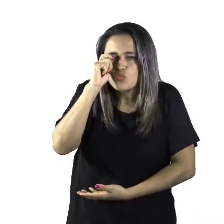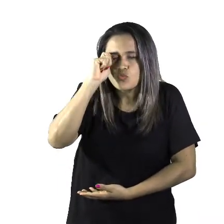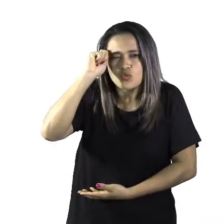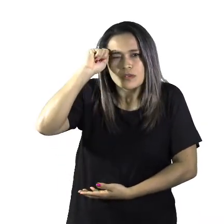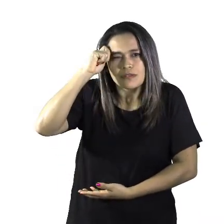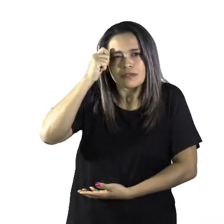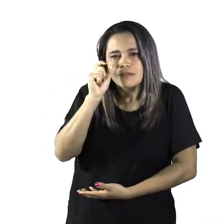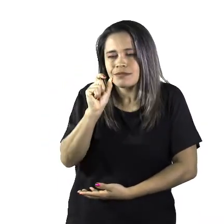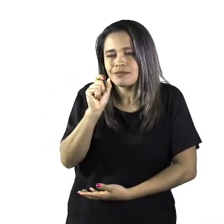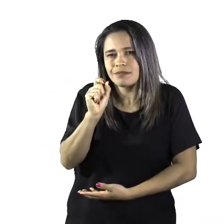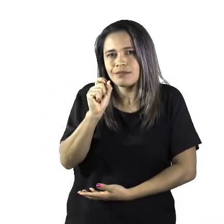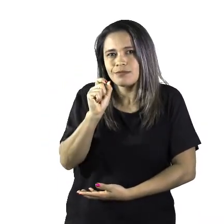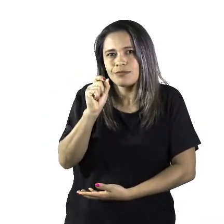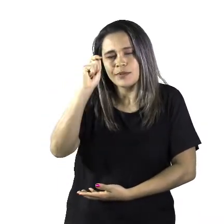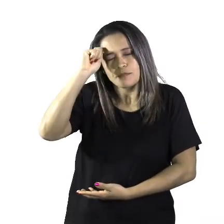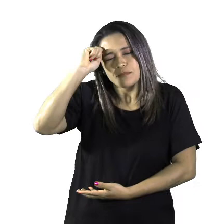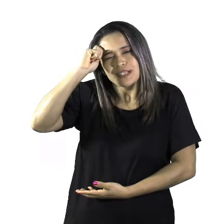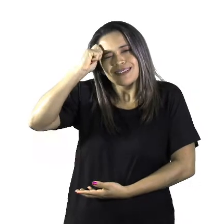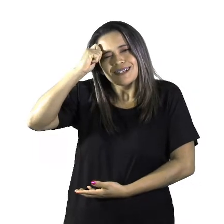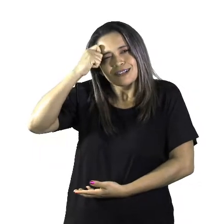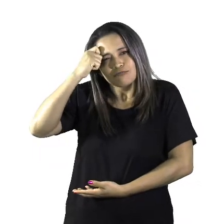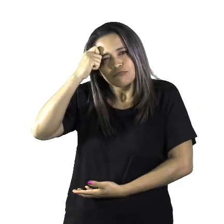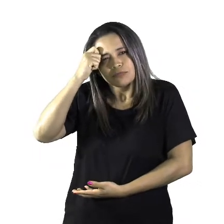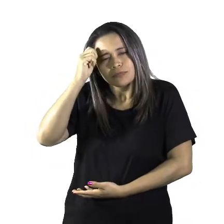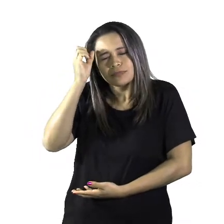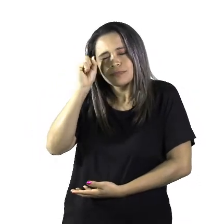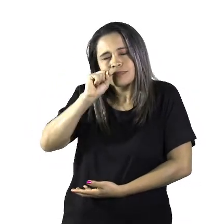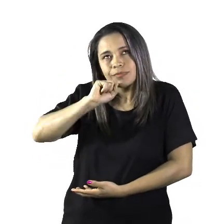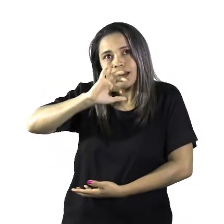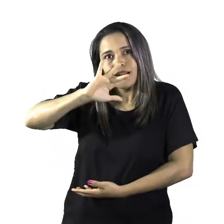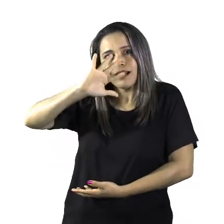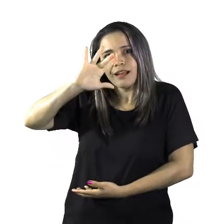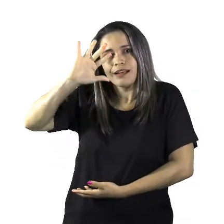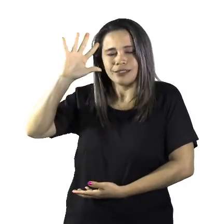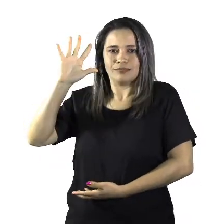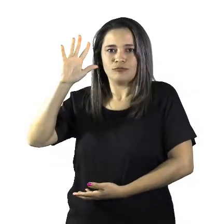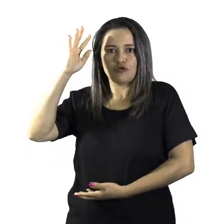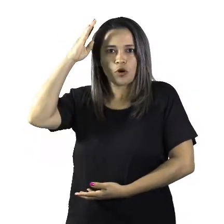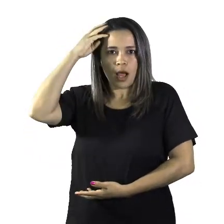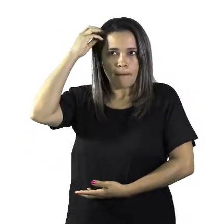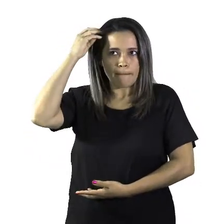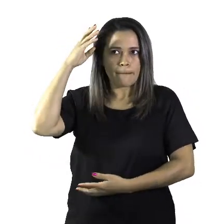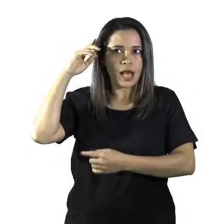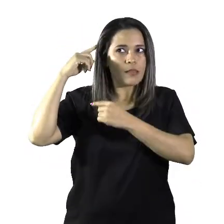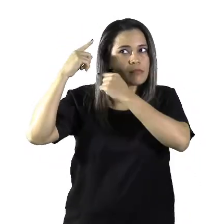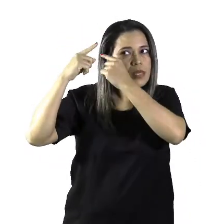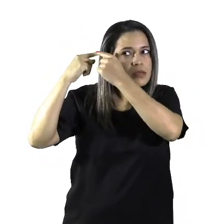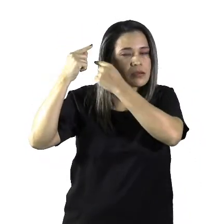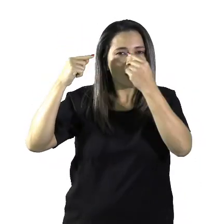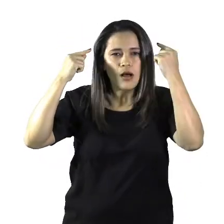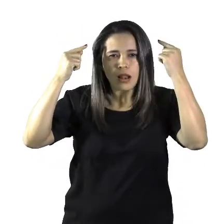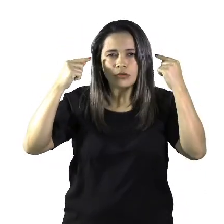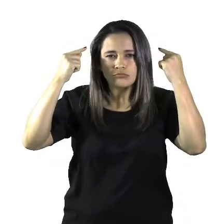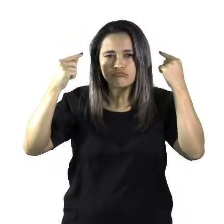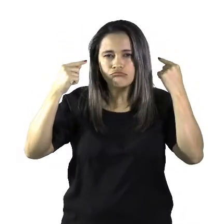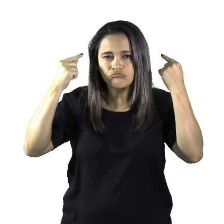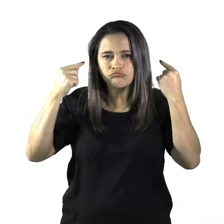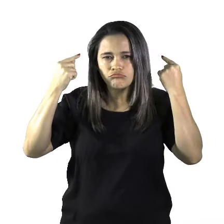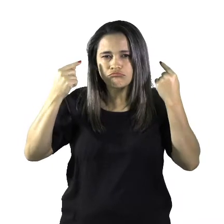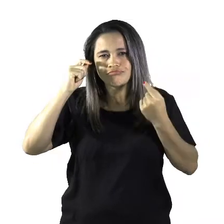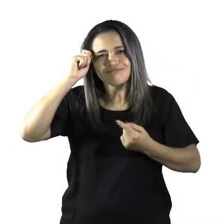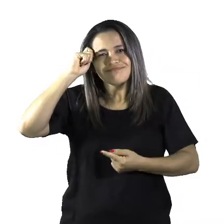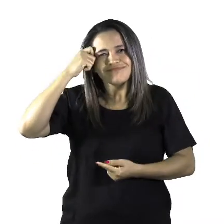pretas, daquelas bem brilhantes. Os cabelos eram enroladinhos e bem negros,